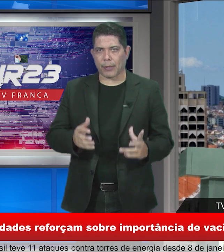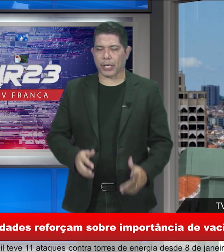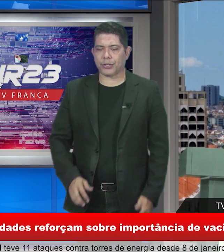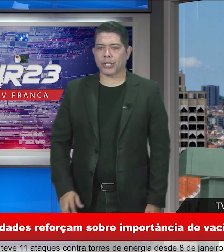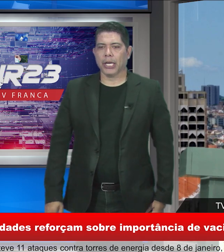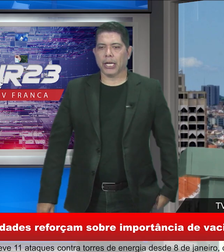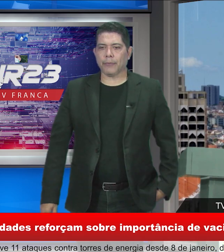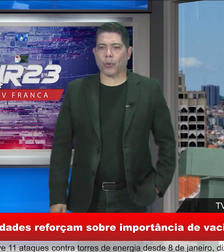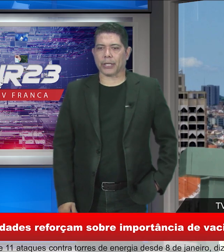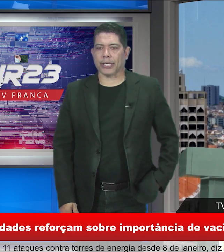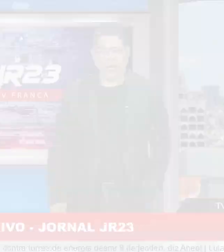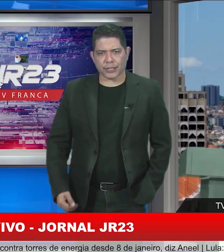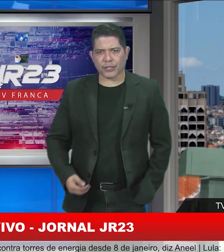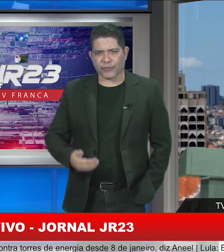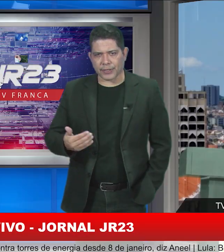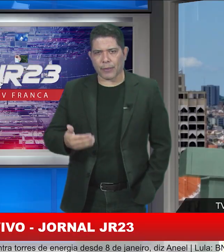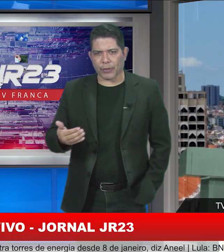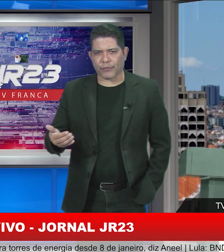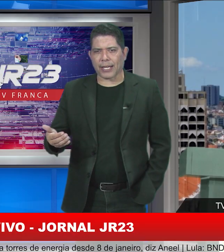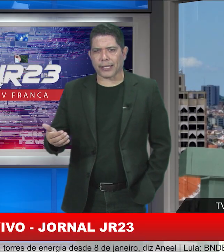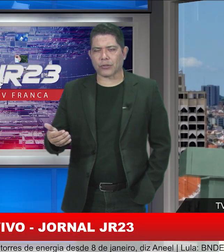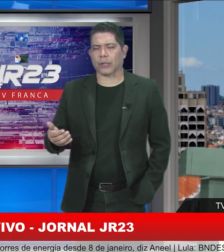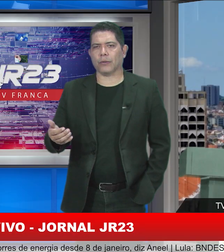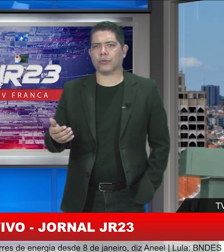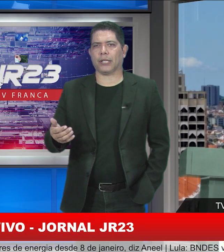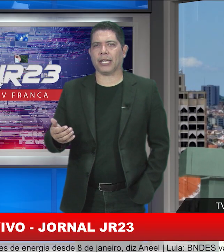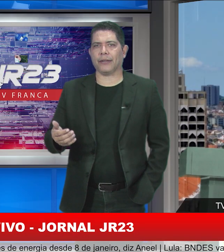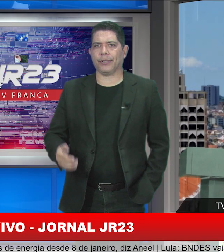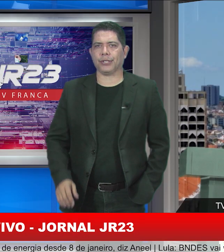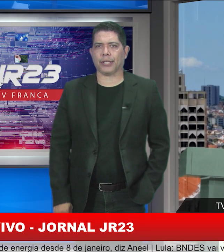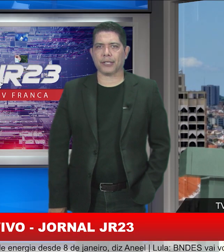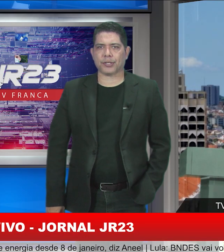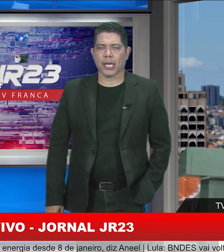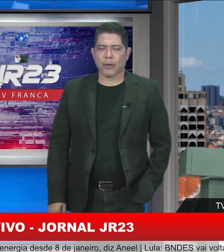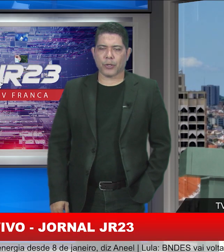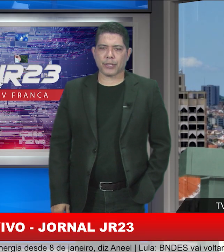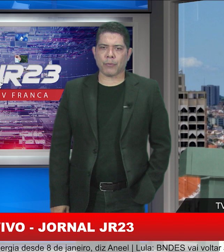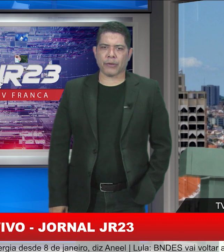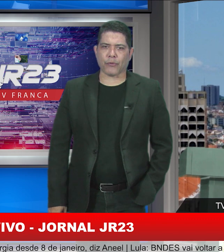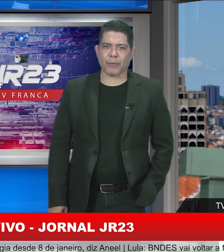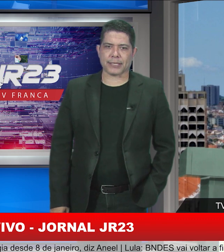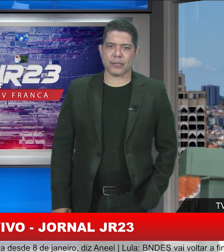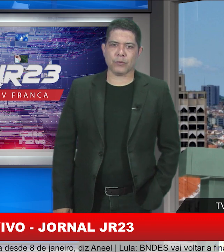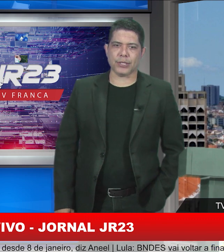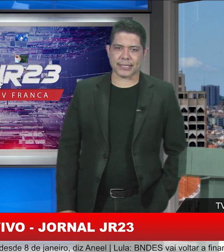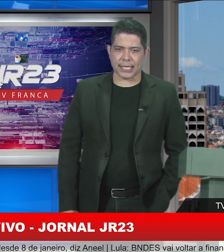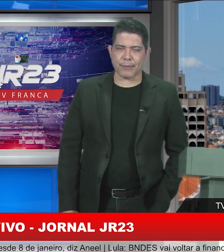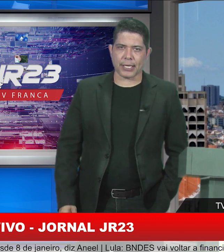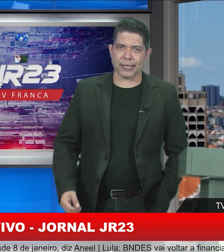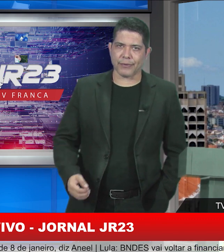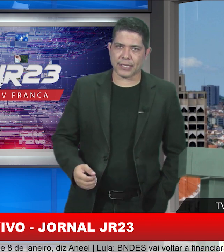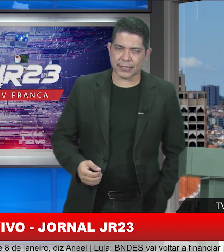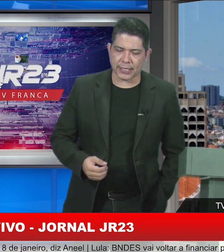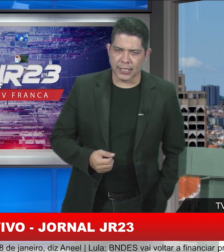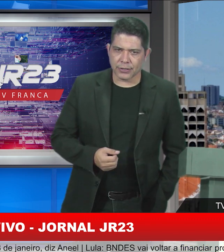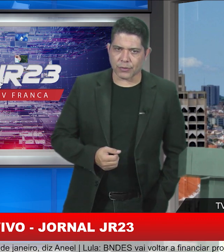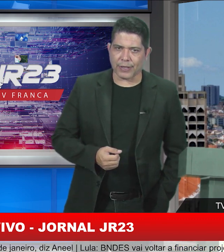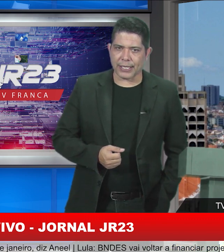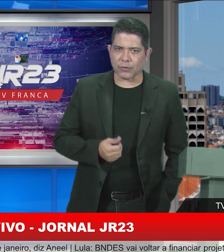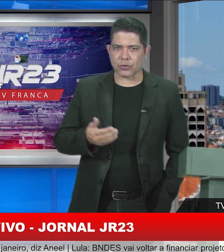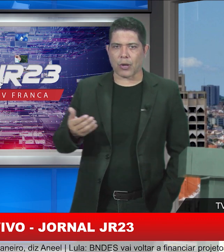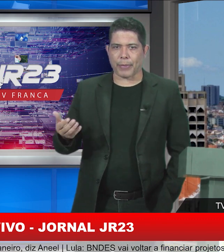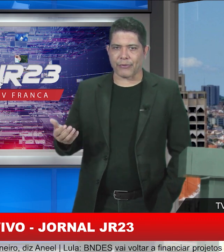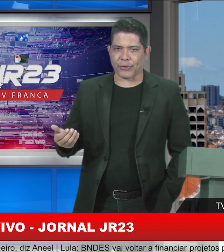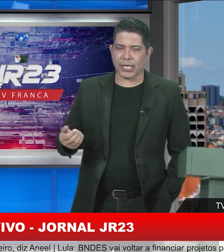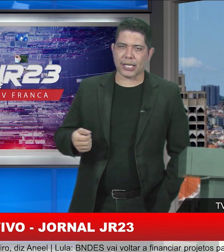são extremamente importantes. A gente sempre fala isso aqui no JR23, pois é uma informação de extrema relevância. Isso